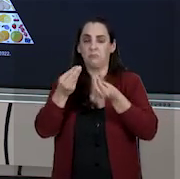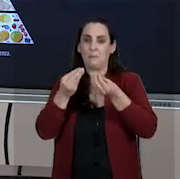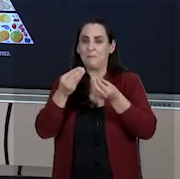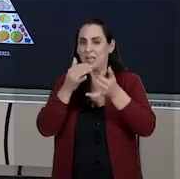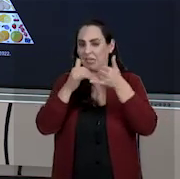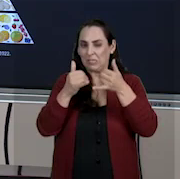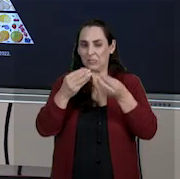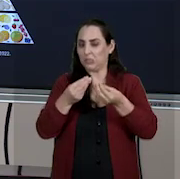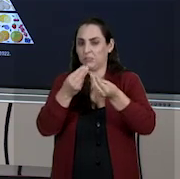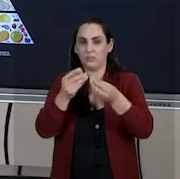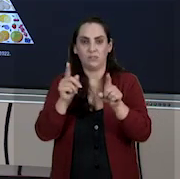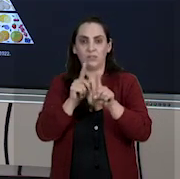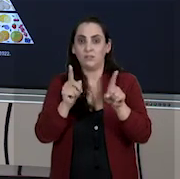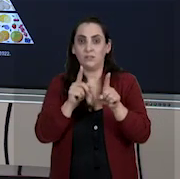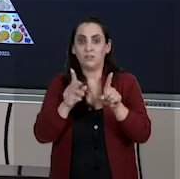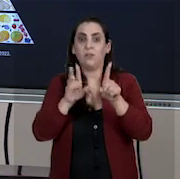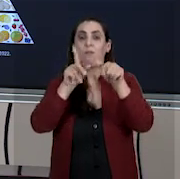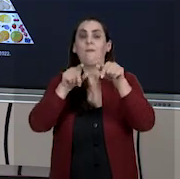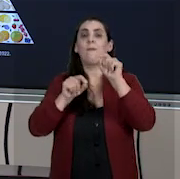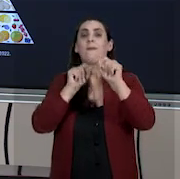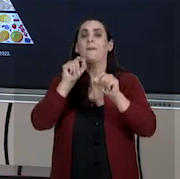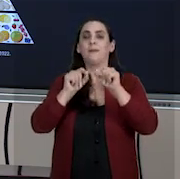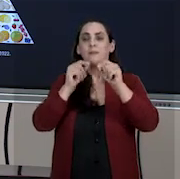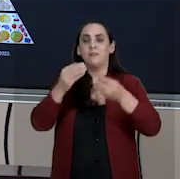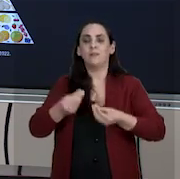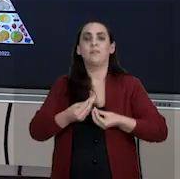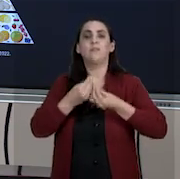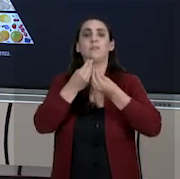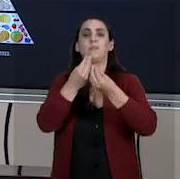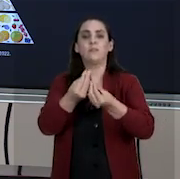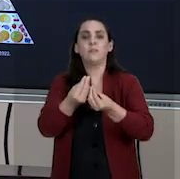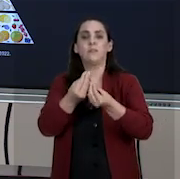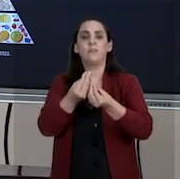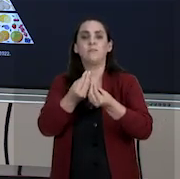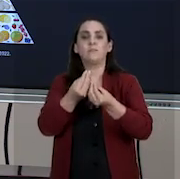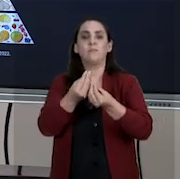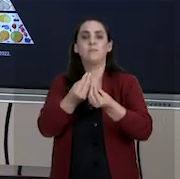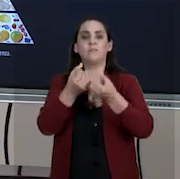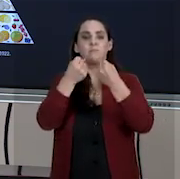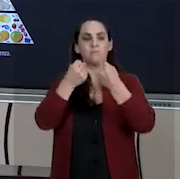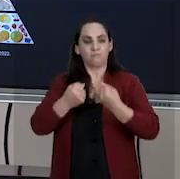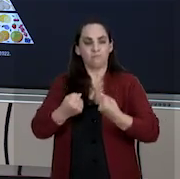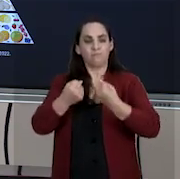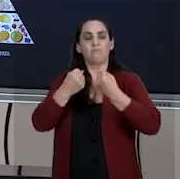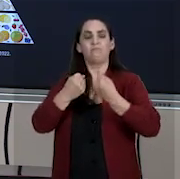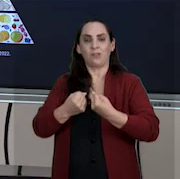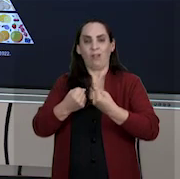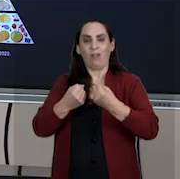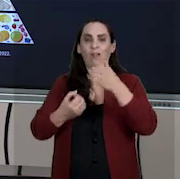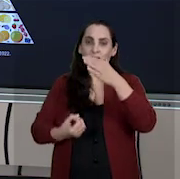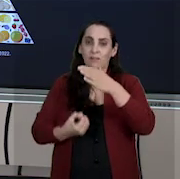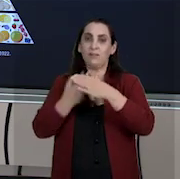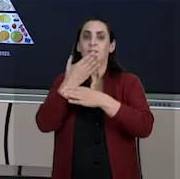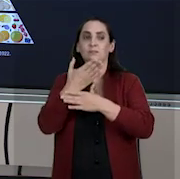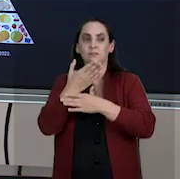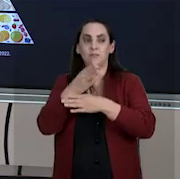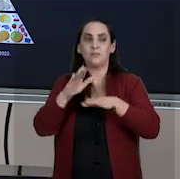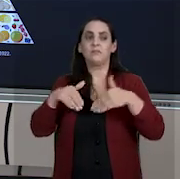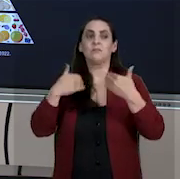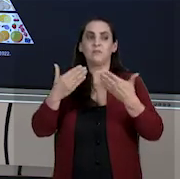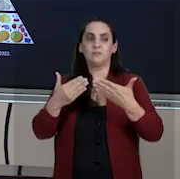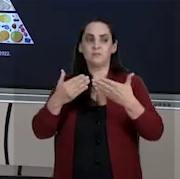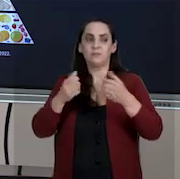energética. Ela é construtora, ela que vai dar o que nós chamamos de massa, ela que constrói ali a